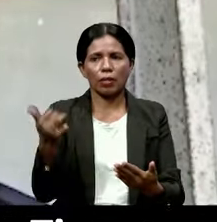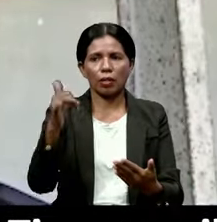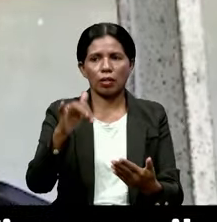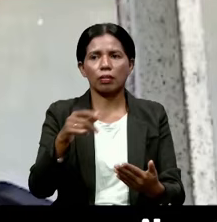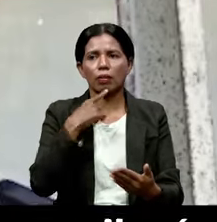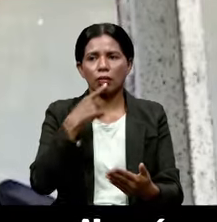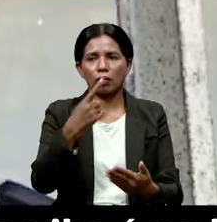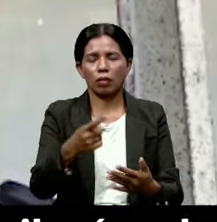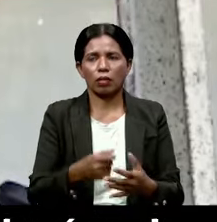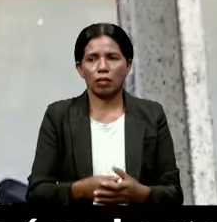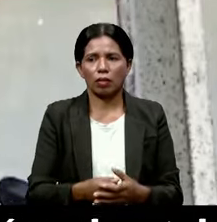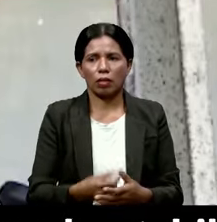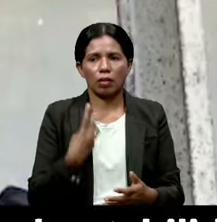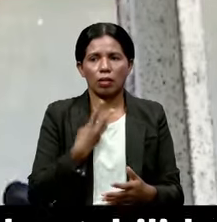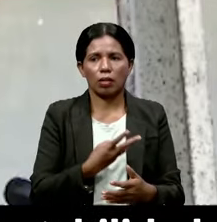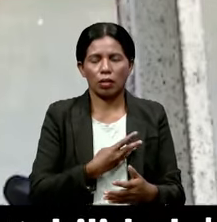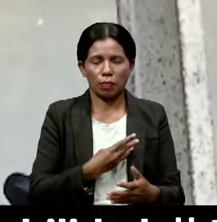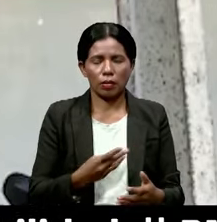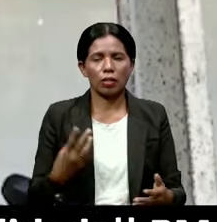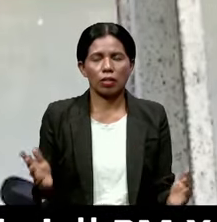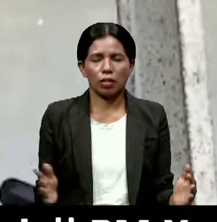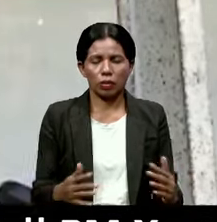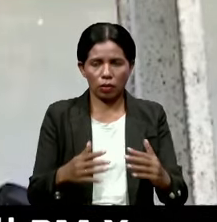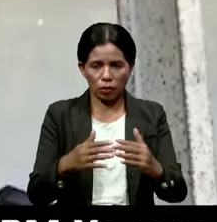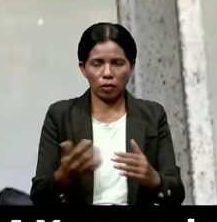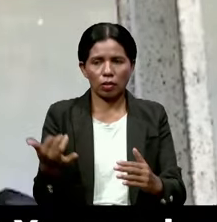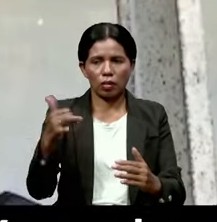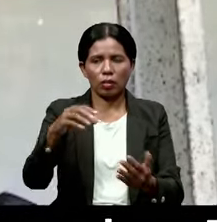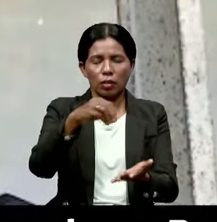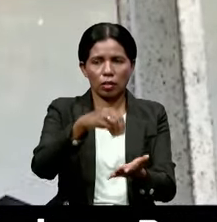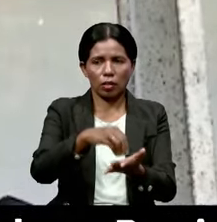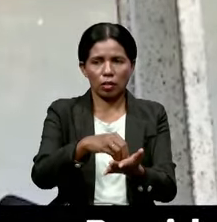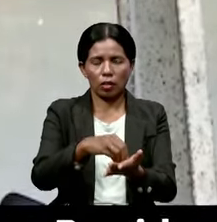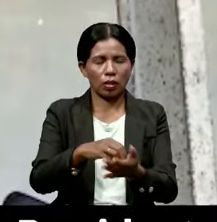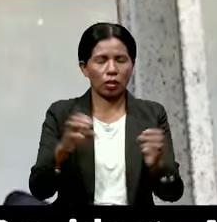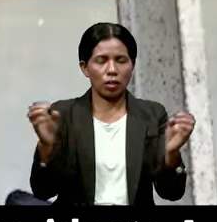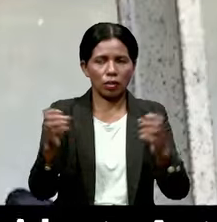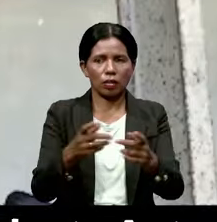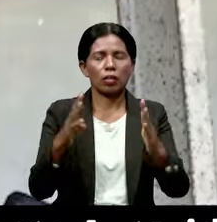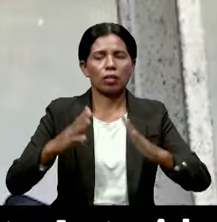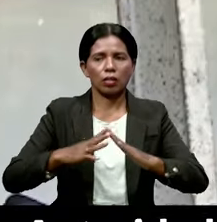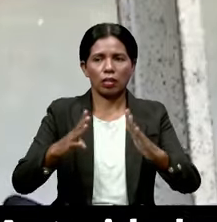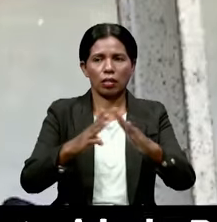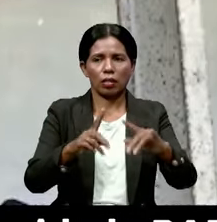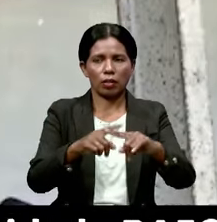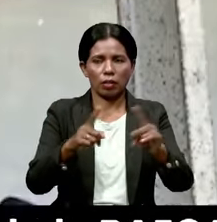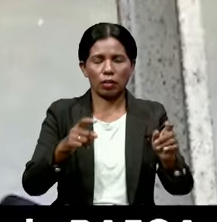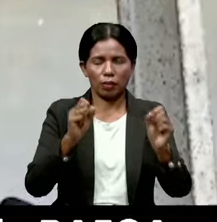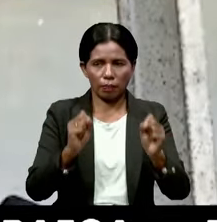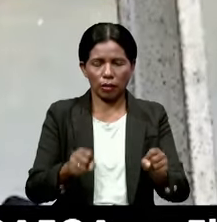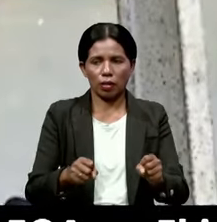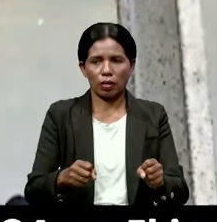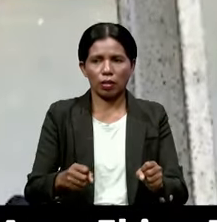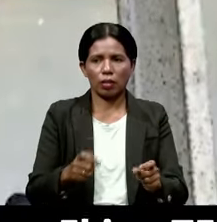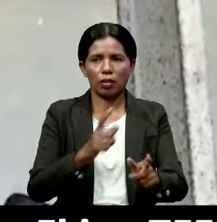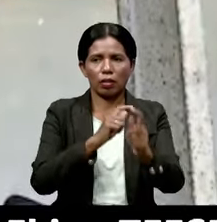tolera tolera nanti kami gravida sira, kodi koloka iha lawas dia yang kena sida di mabe, bele karik